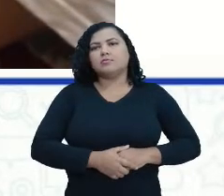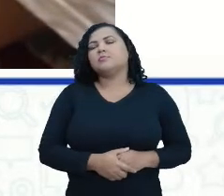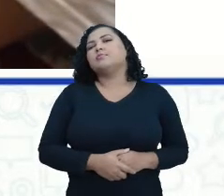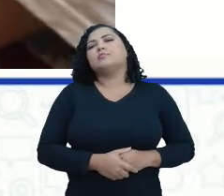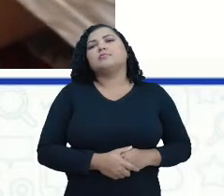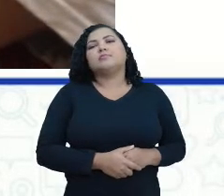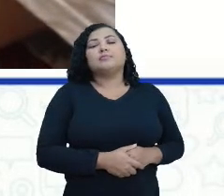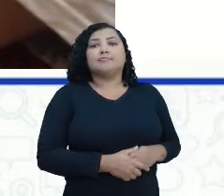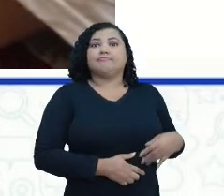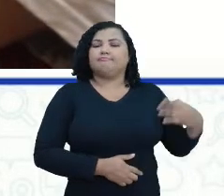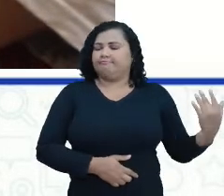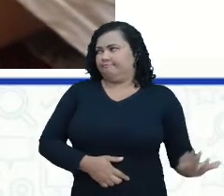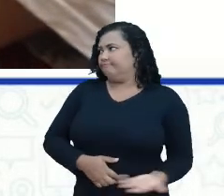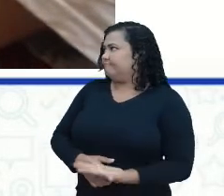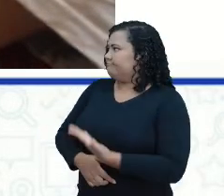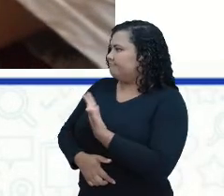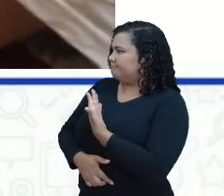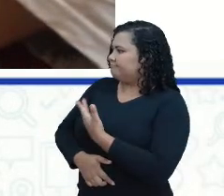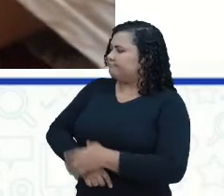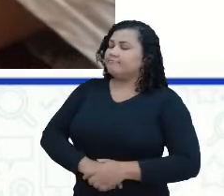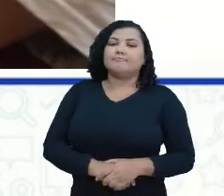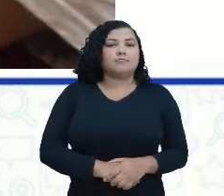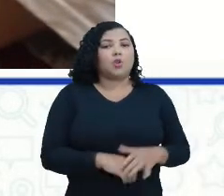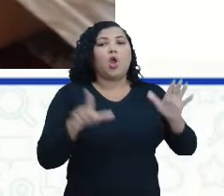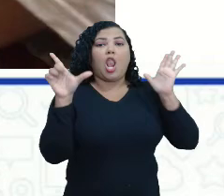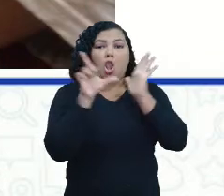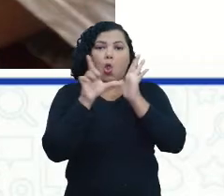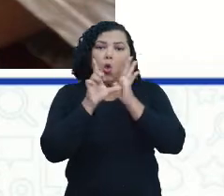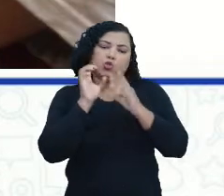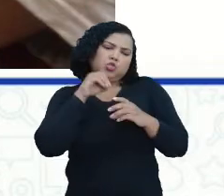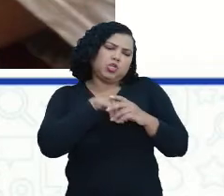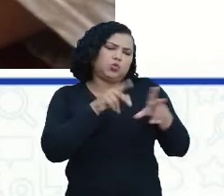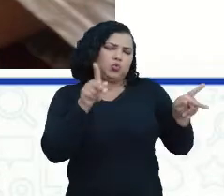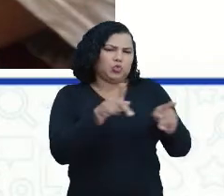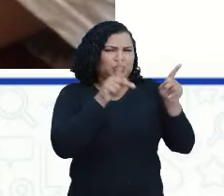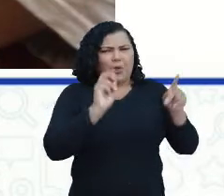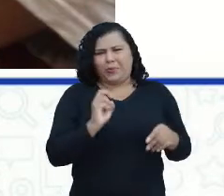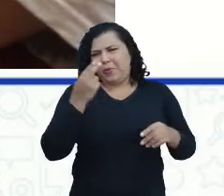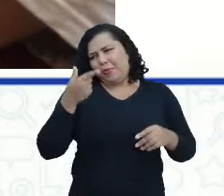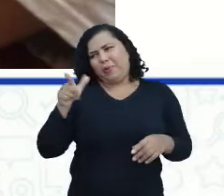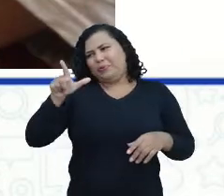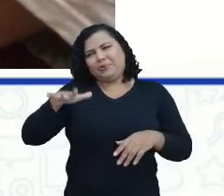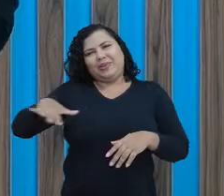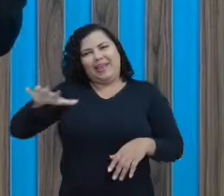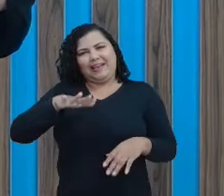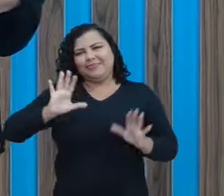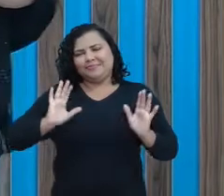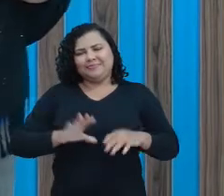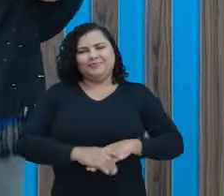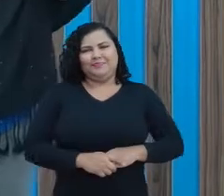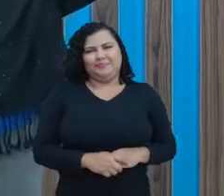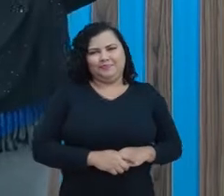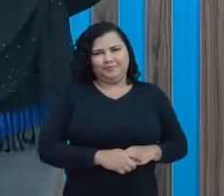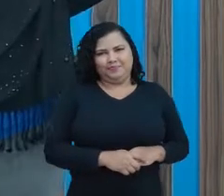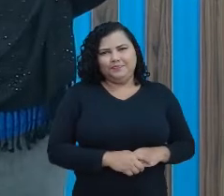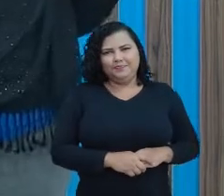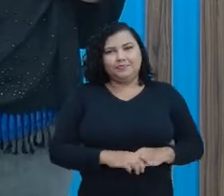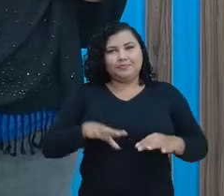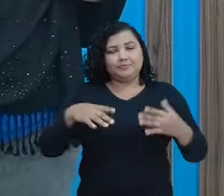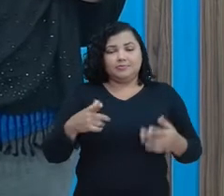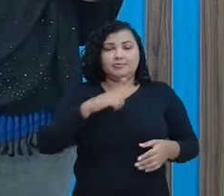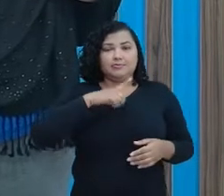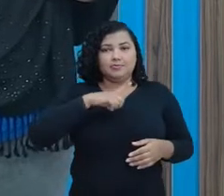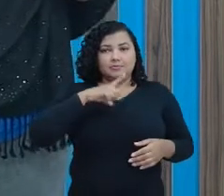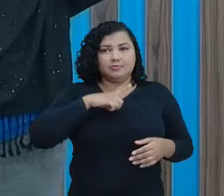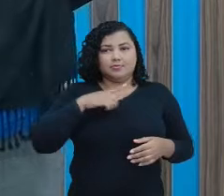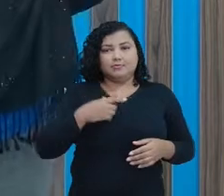Aí vocês viram uma loja, né, no shopping, ou sei lá, pode nem ser no shopping, pode ser em outro lugar. Mas ali tem uma